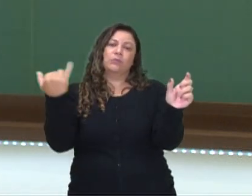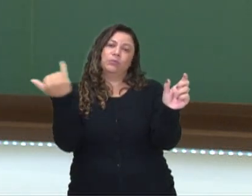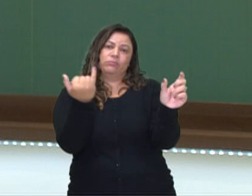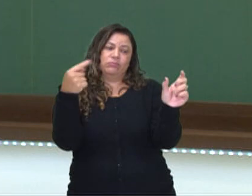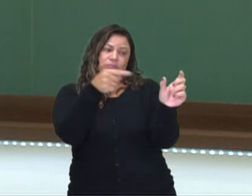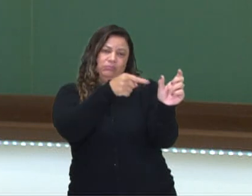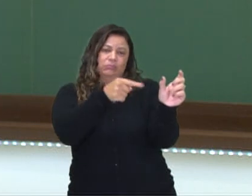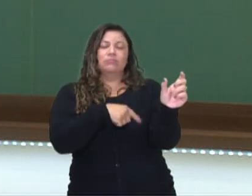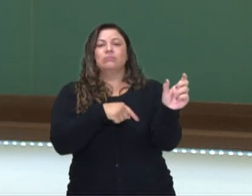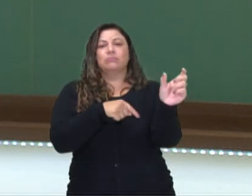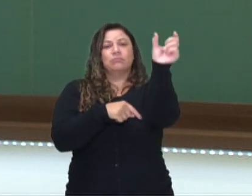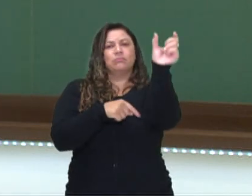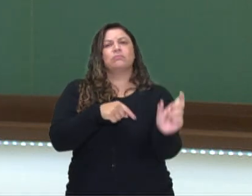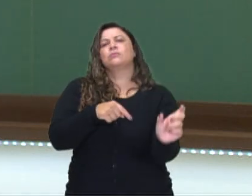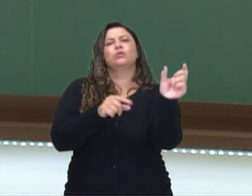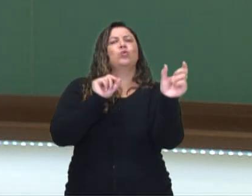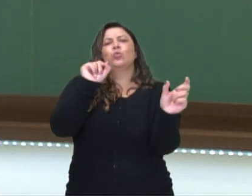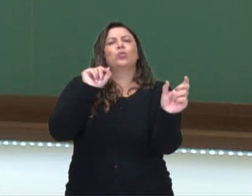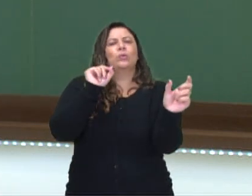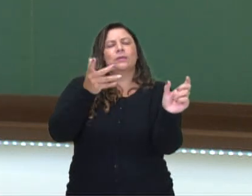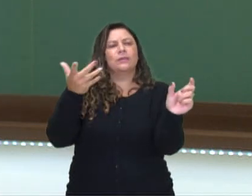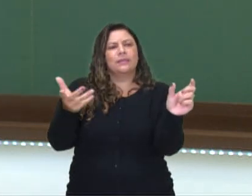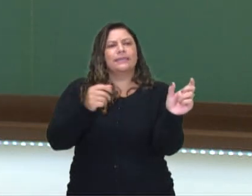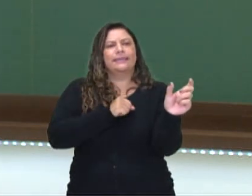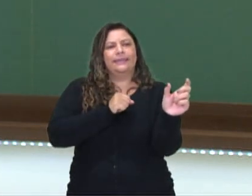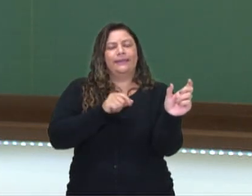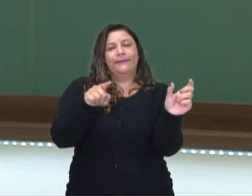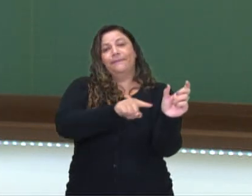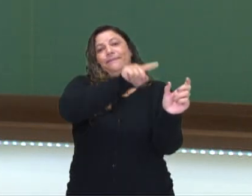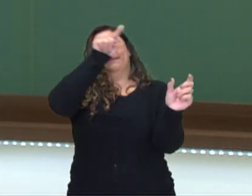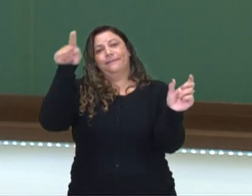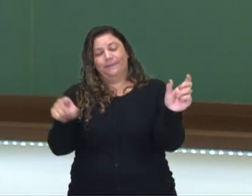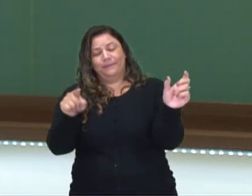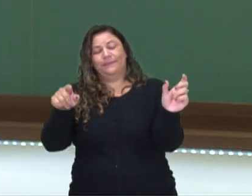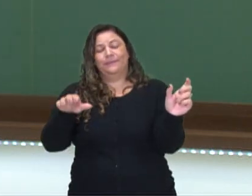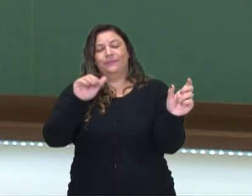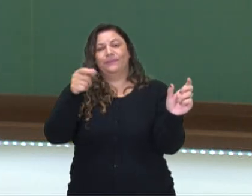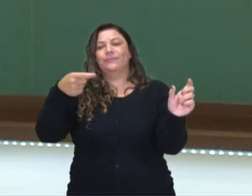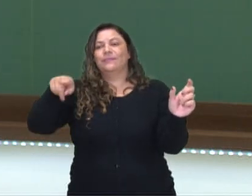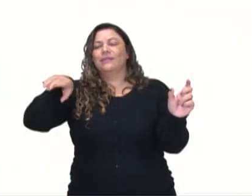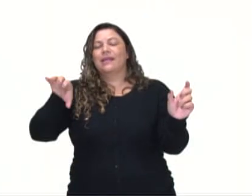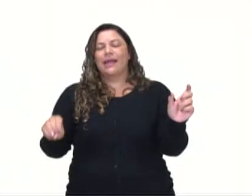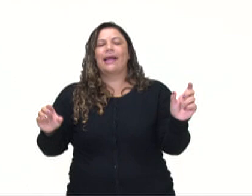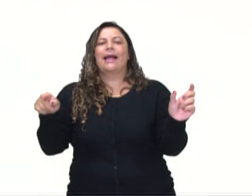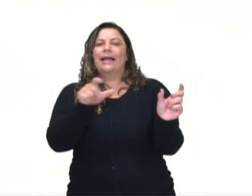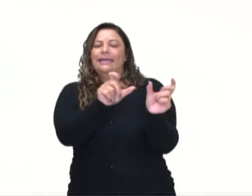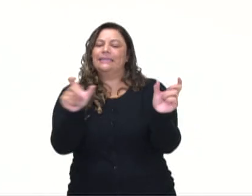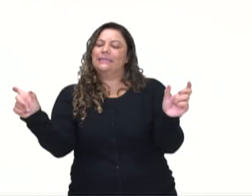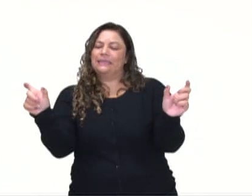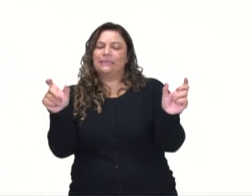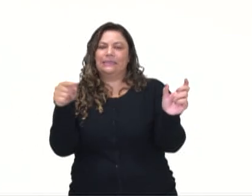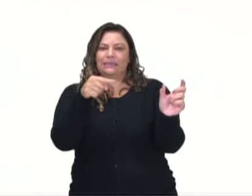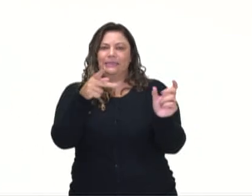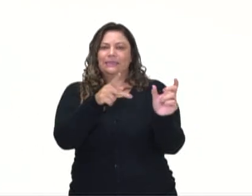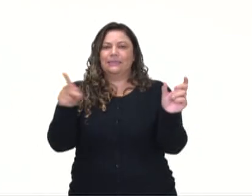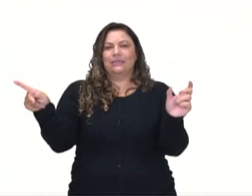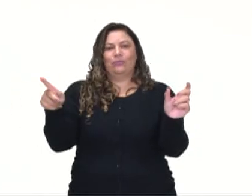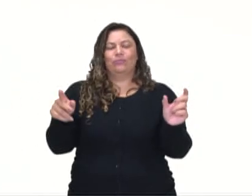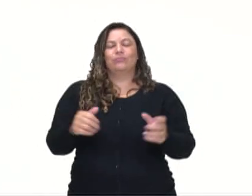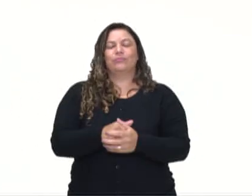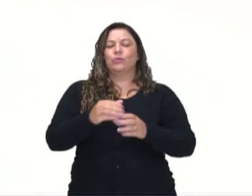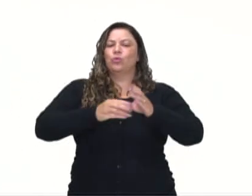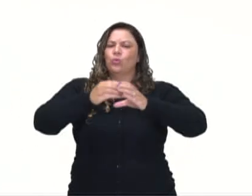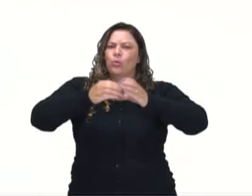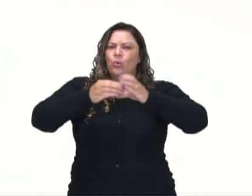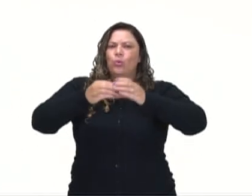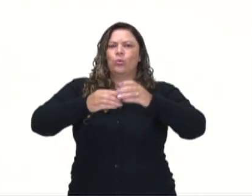E o que estamos falando desse sujeito, que é o predicado, que ele fez a ação de instituir um concurso de microcontos.